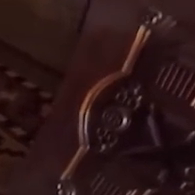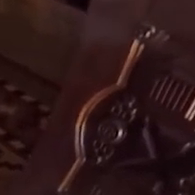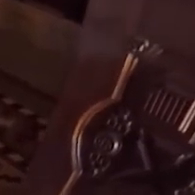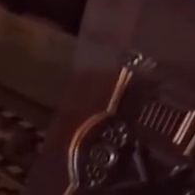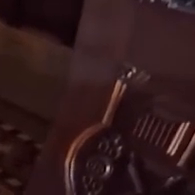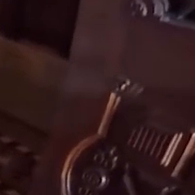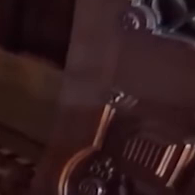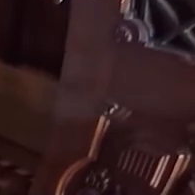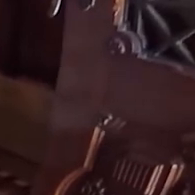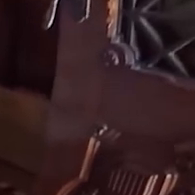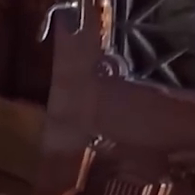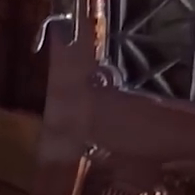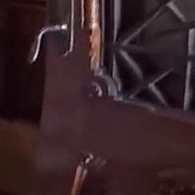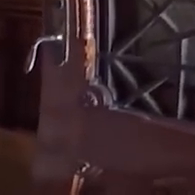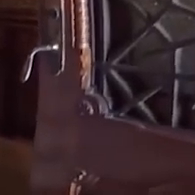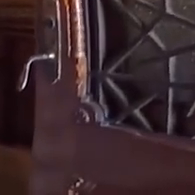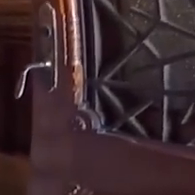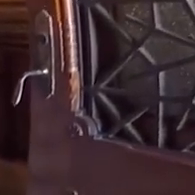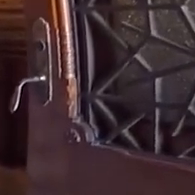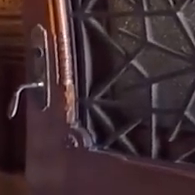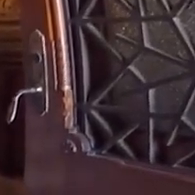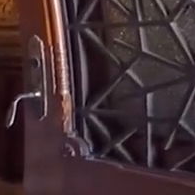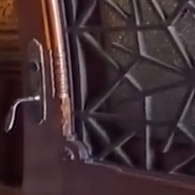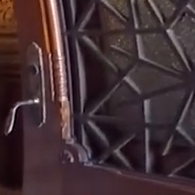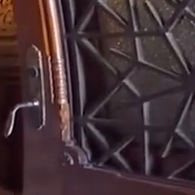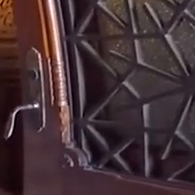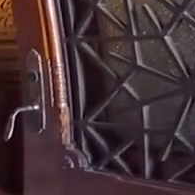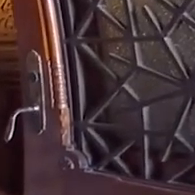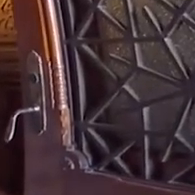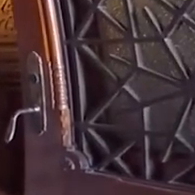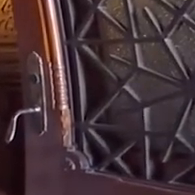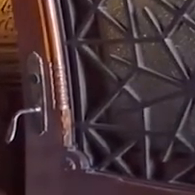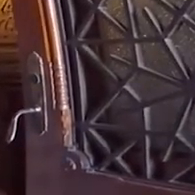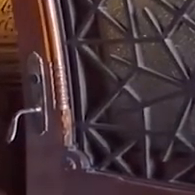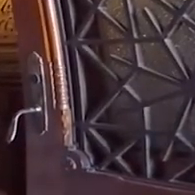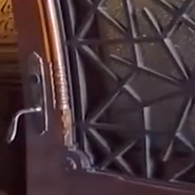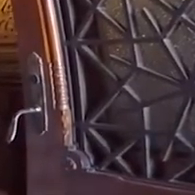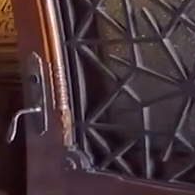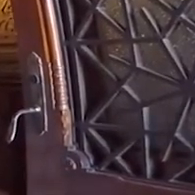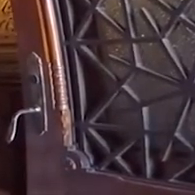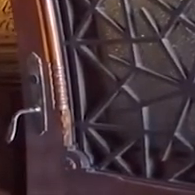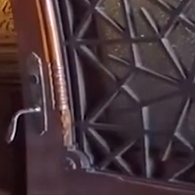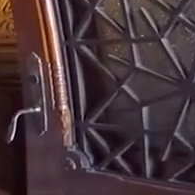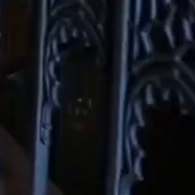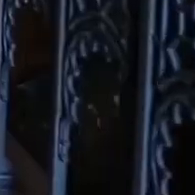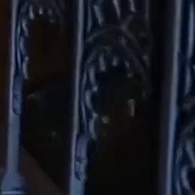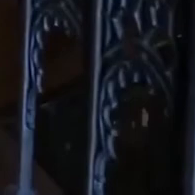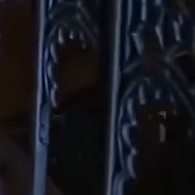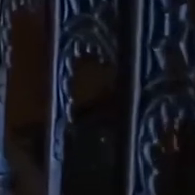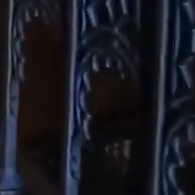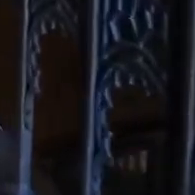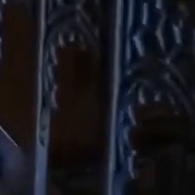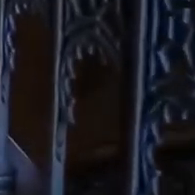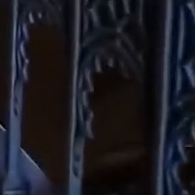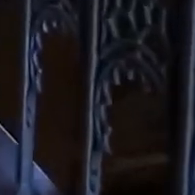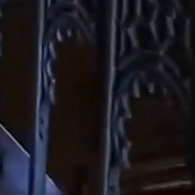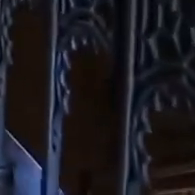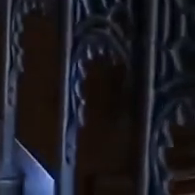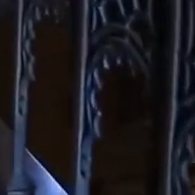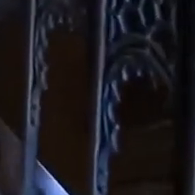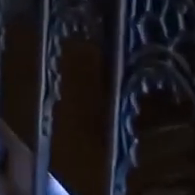Um ventre que gestou gerações de homens e mulheres dedicados à ciência. Um